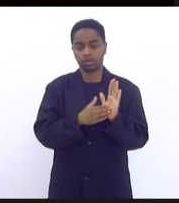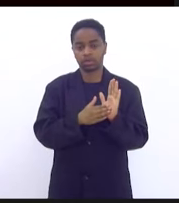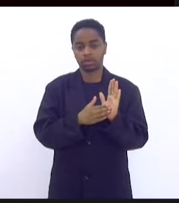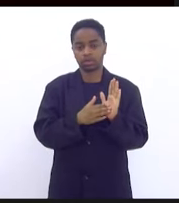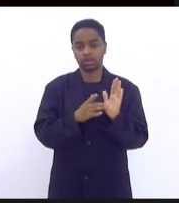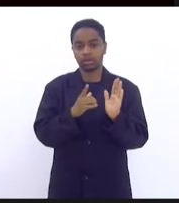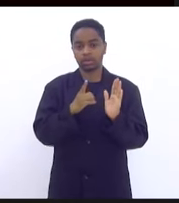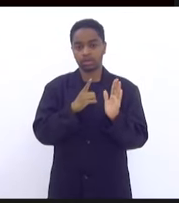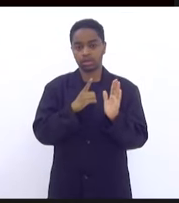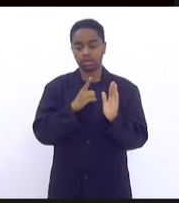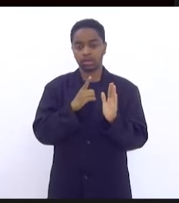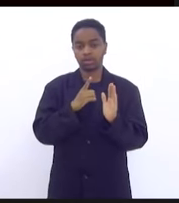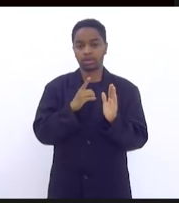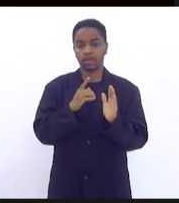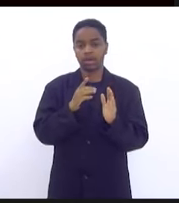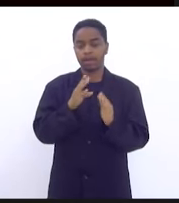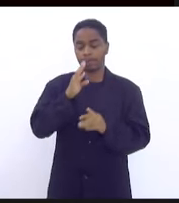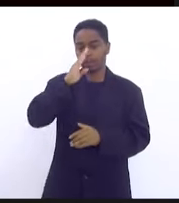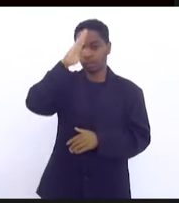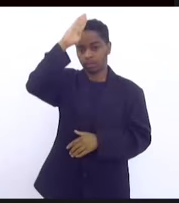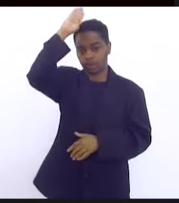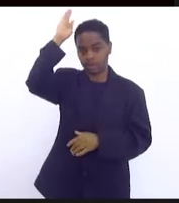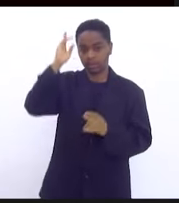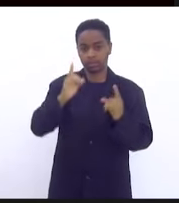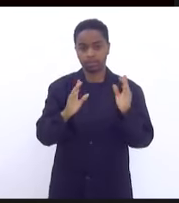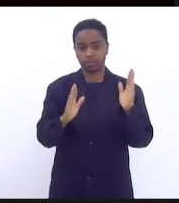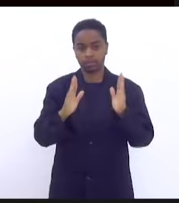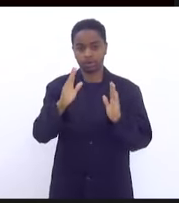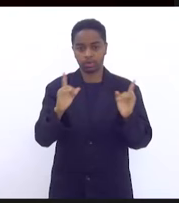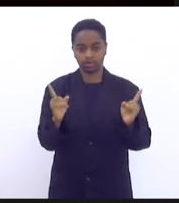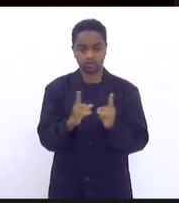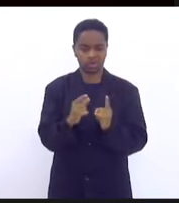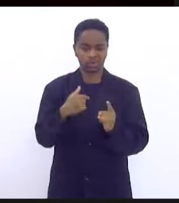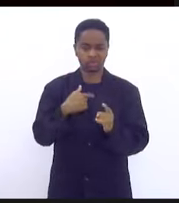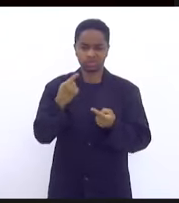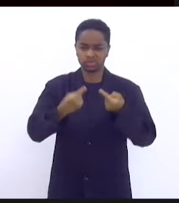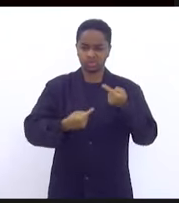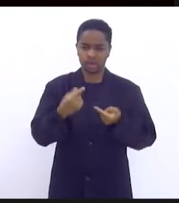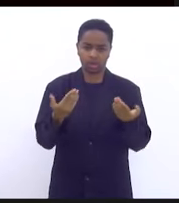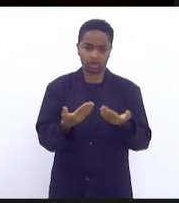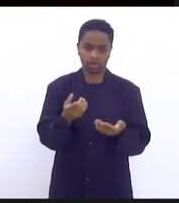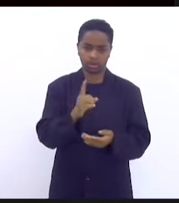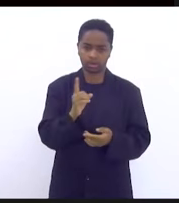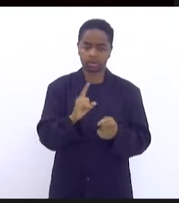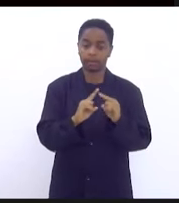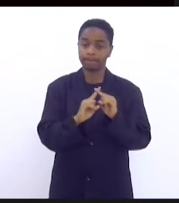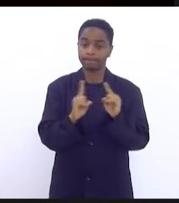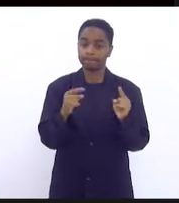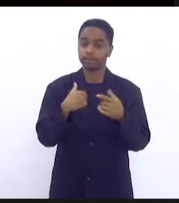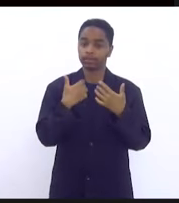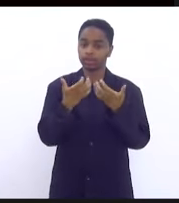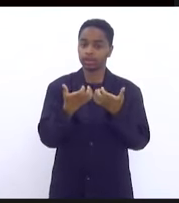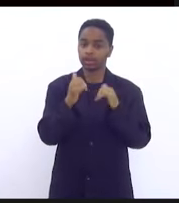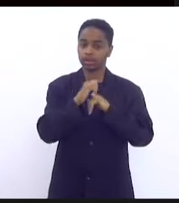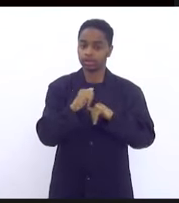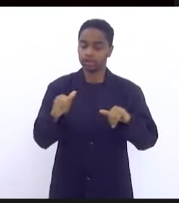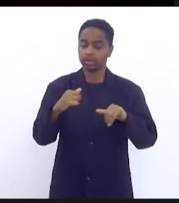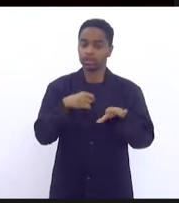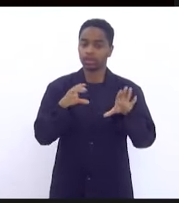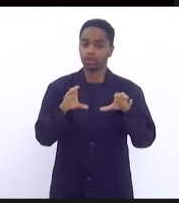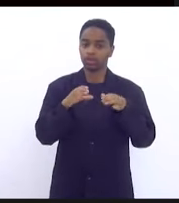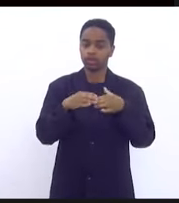ter bombeiros temporários. Eu não quero discutir esse tema agora, mas eu quero dizer, e pela Comissão de